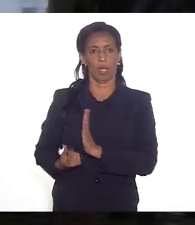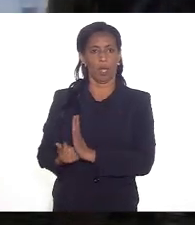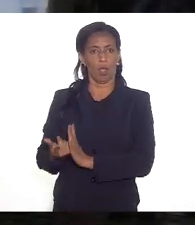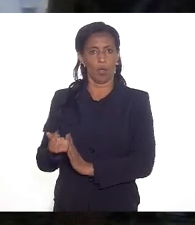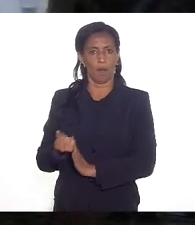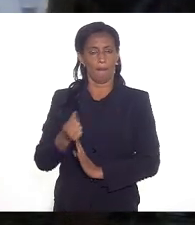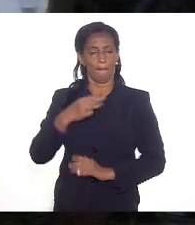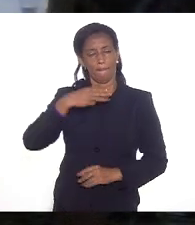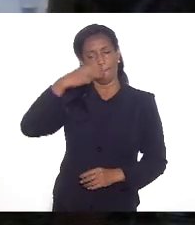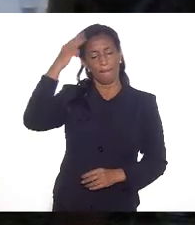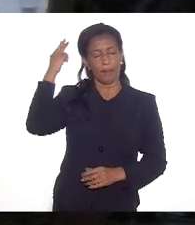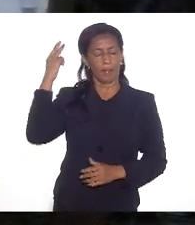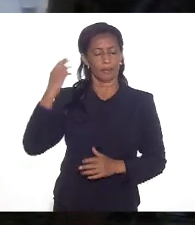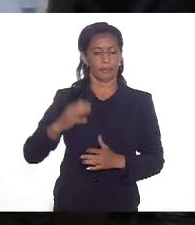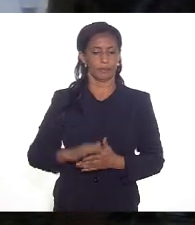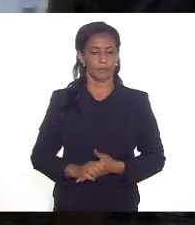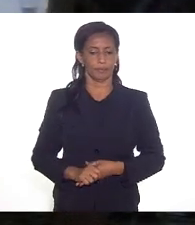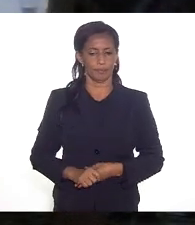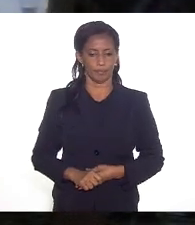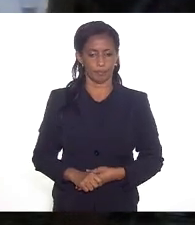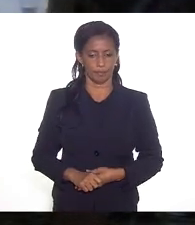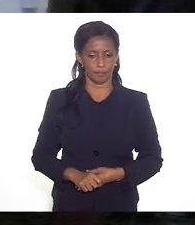Deputado Márcio Pacheco a